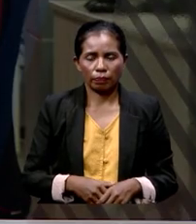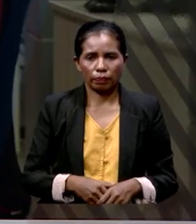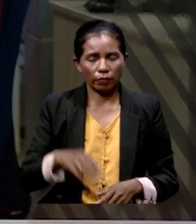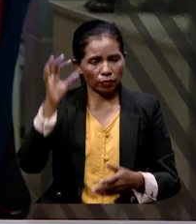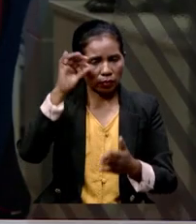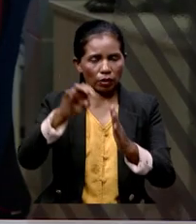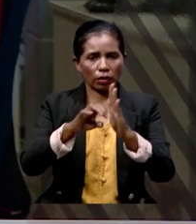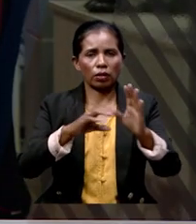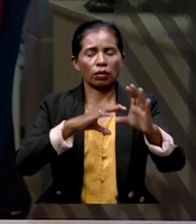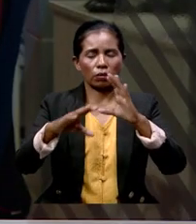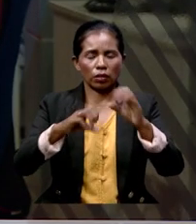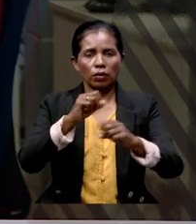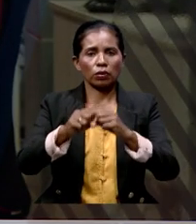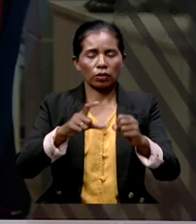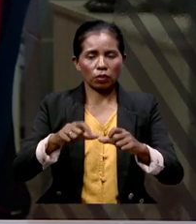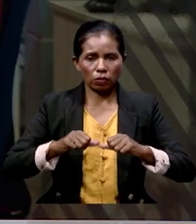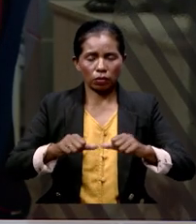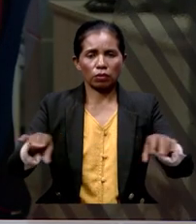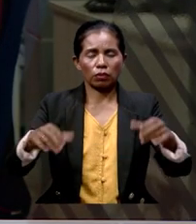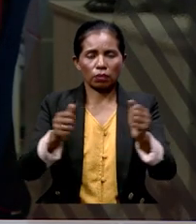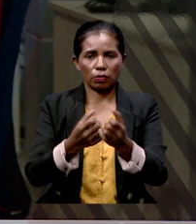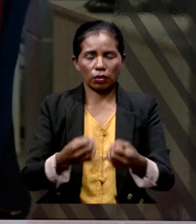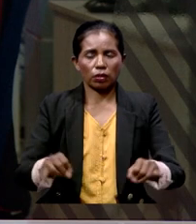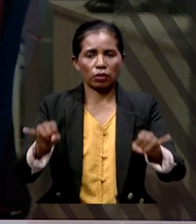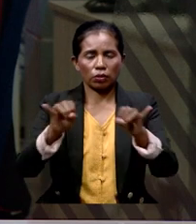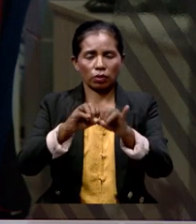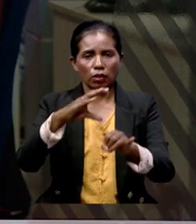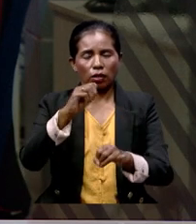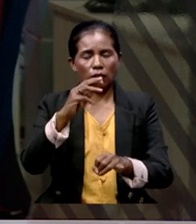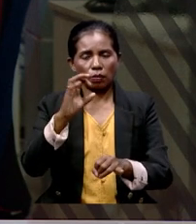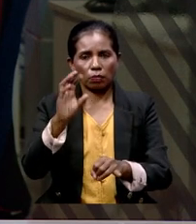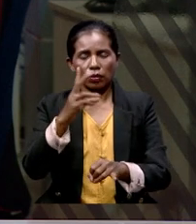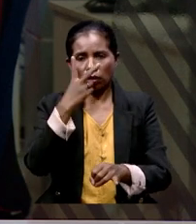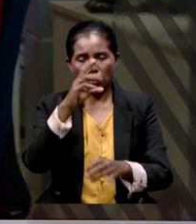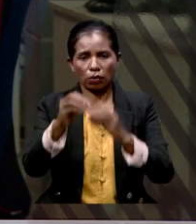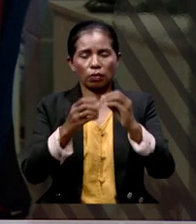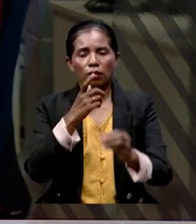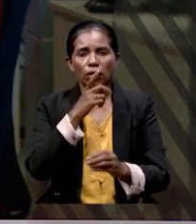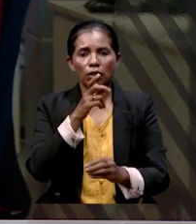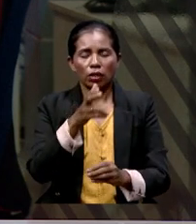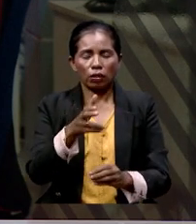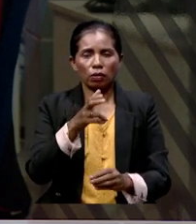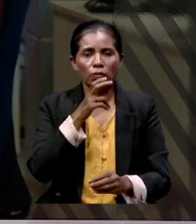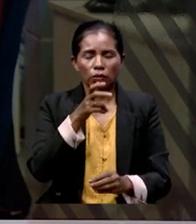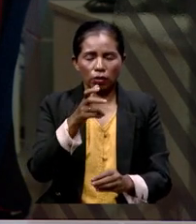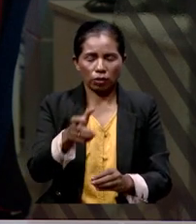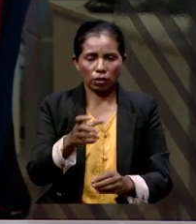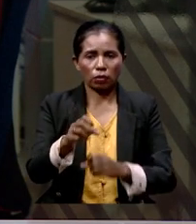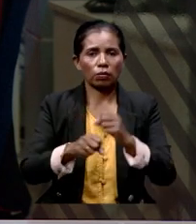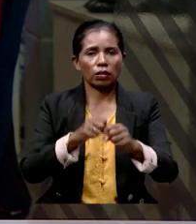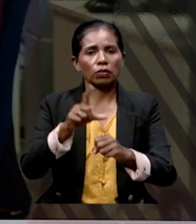Secretário de Estado de Comunicação Social continua a cooperar com o Instituto Camões sobre Investebali em Português e o setor Comunicação